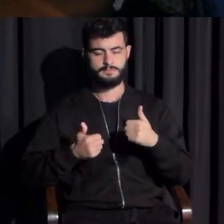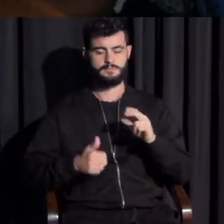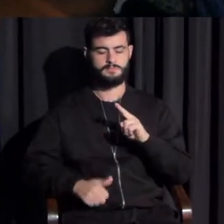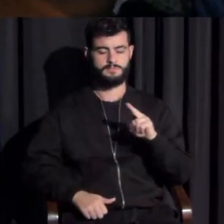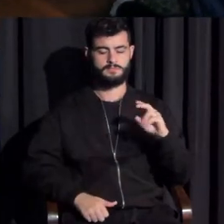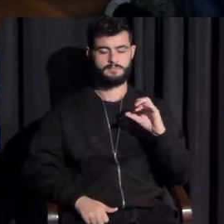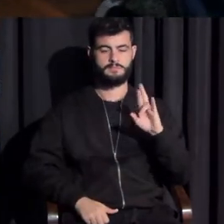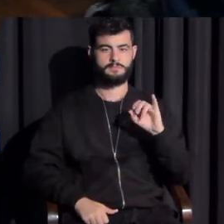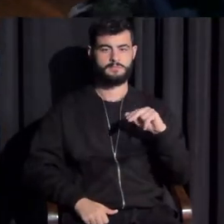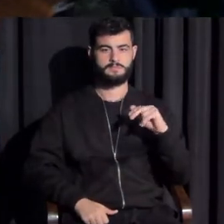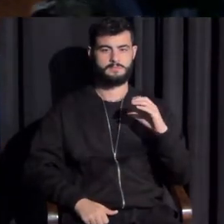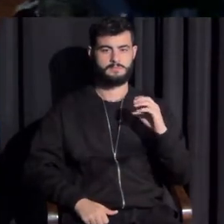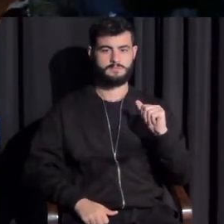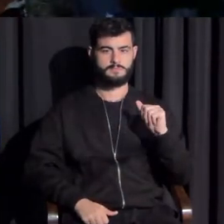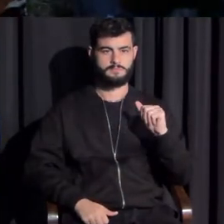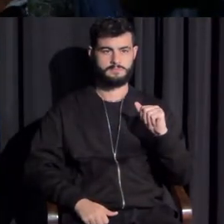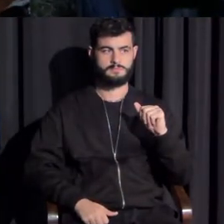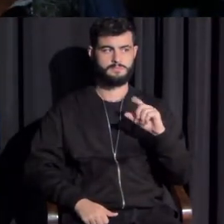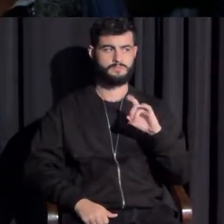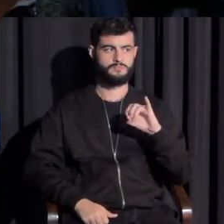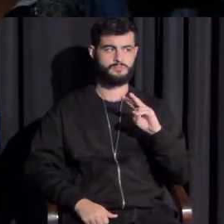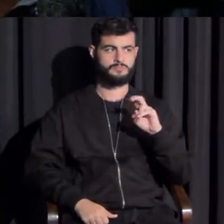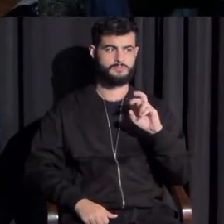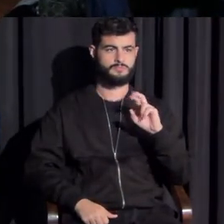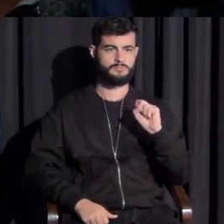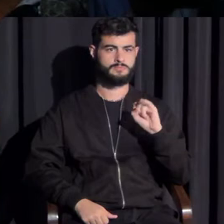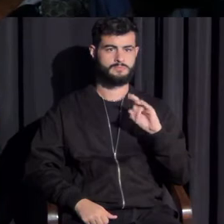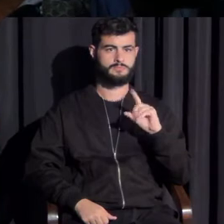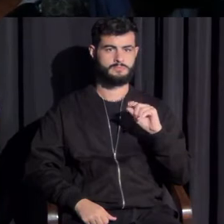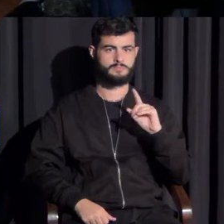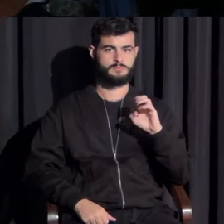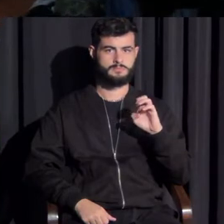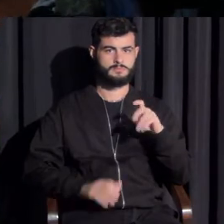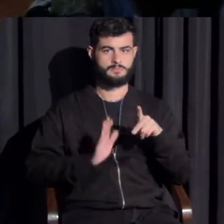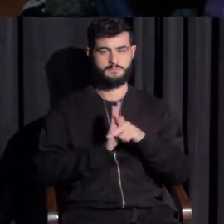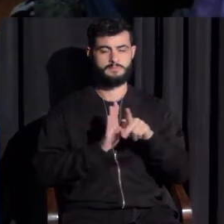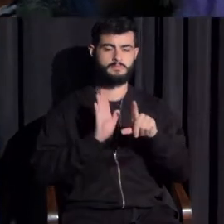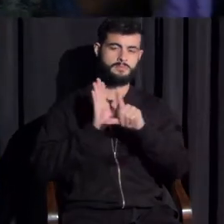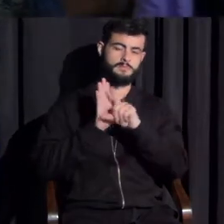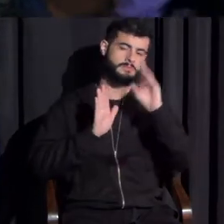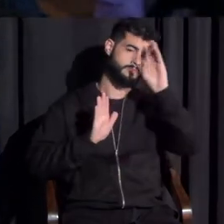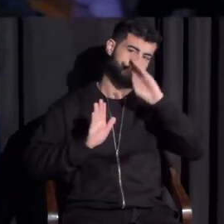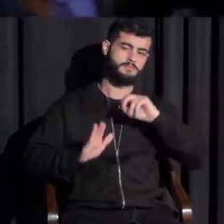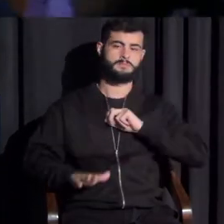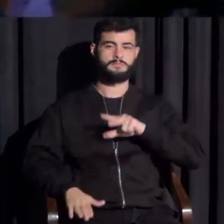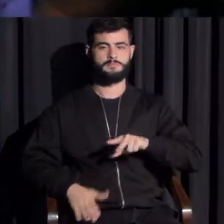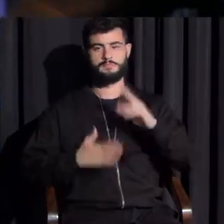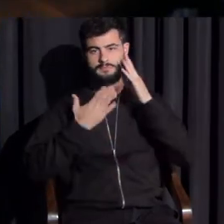Crianças, Direito à Cidade, Perspectivas desde o Brasil e Portugal. Obrigado.